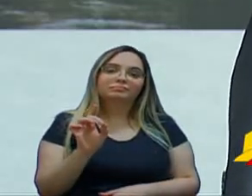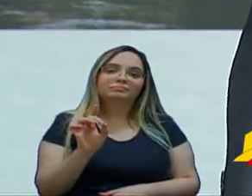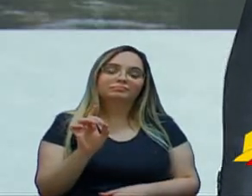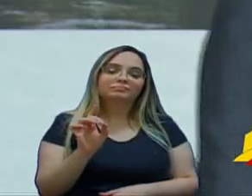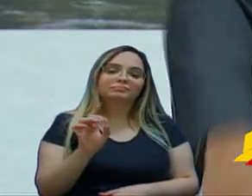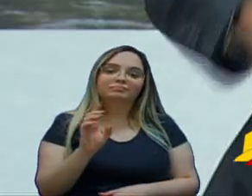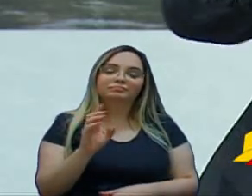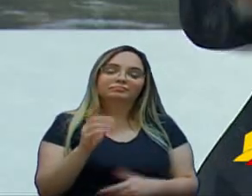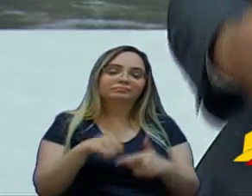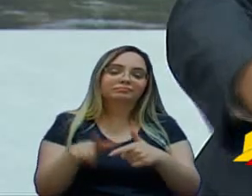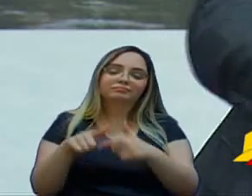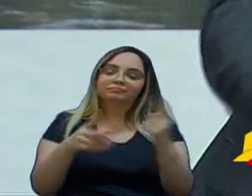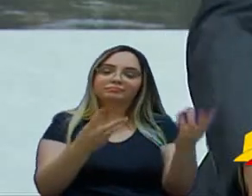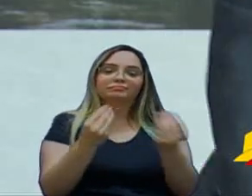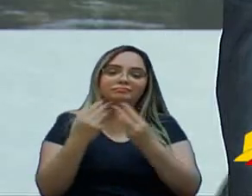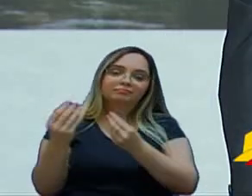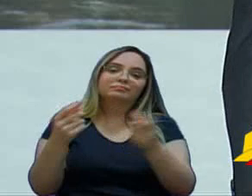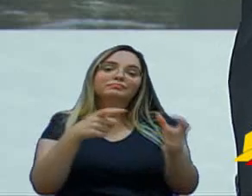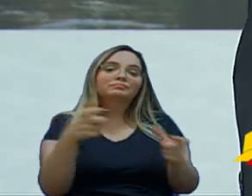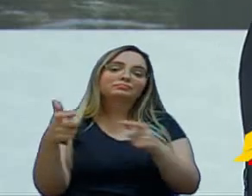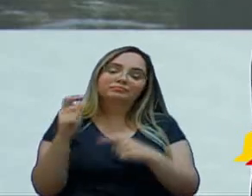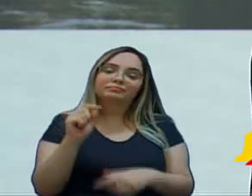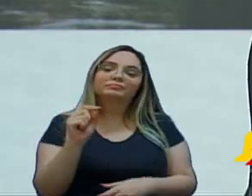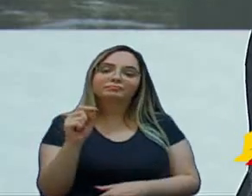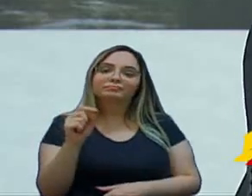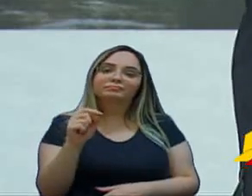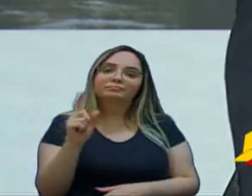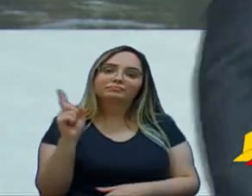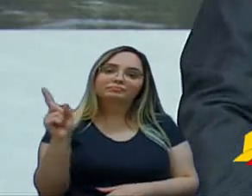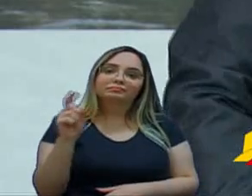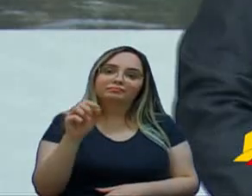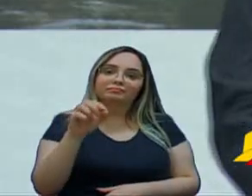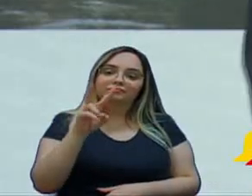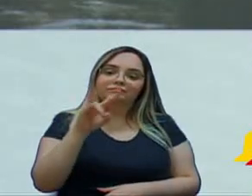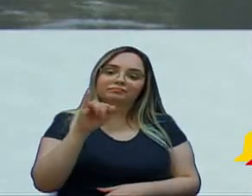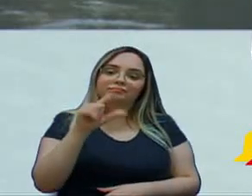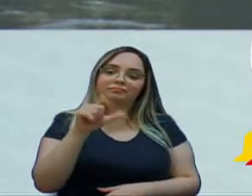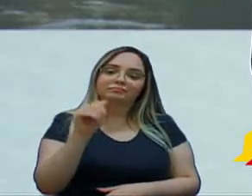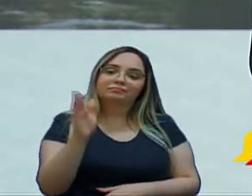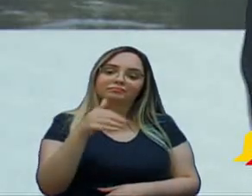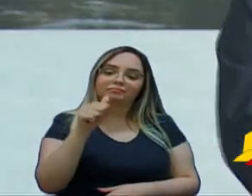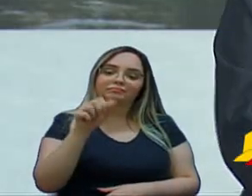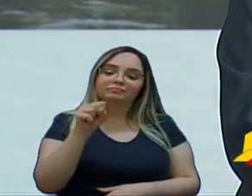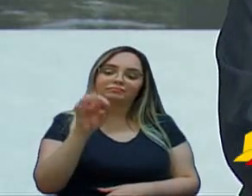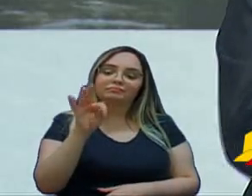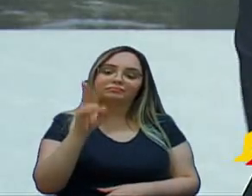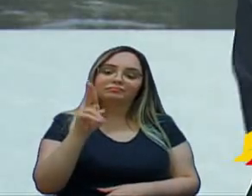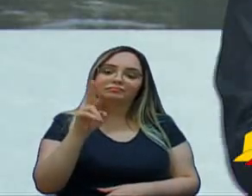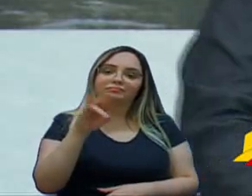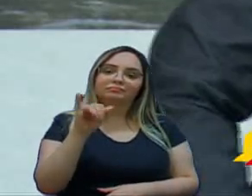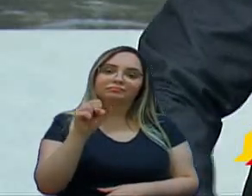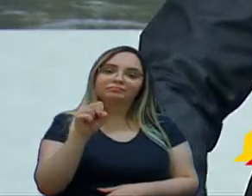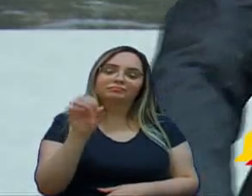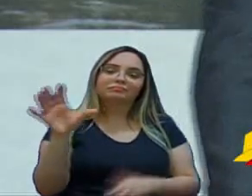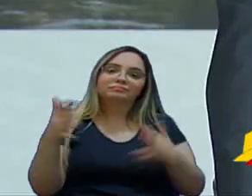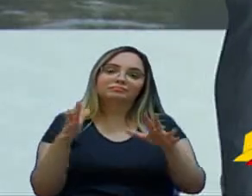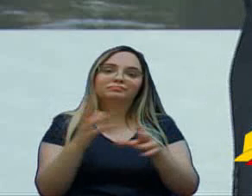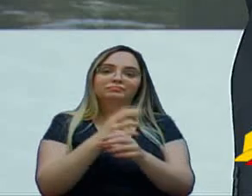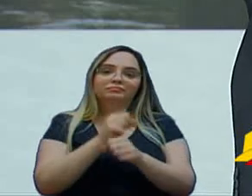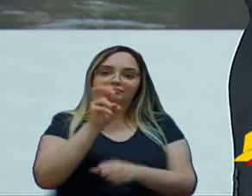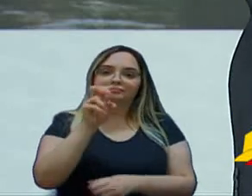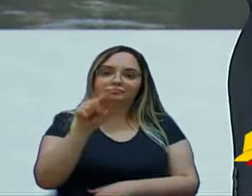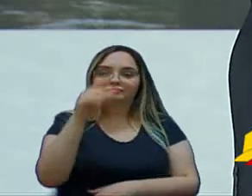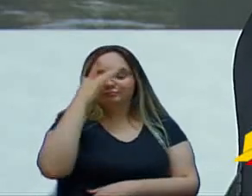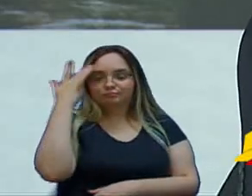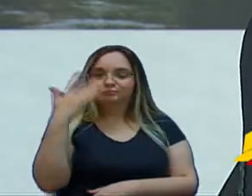muito, né? Aflige muitas regiões. Uma delas é o bairro Vila Astúrias. Bairro este, com mais ou menos 5 mil habitantes,